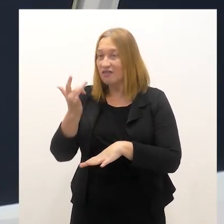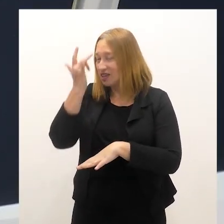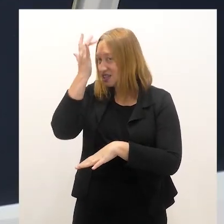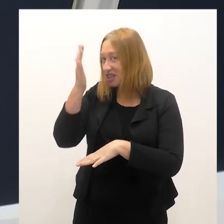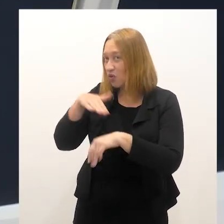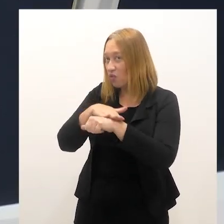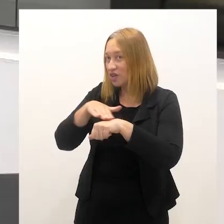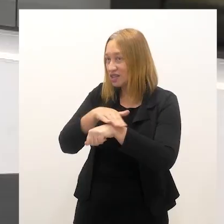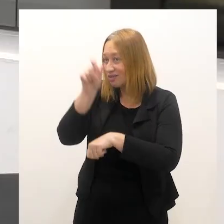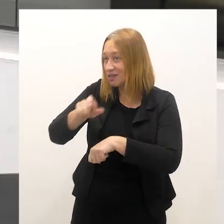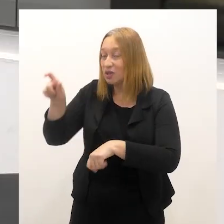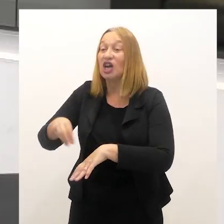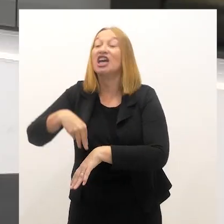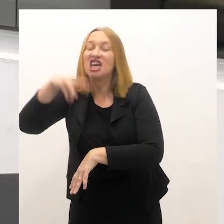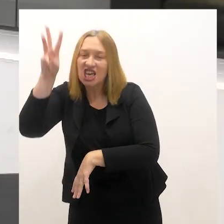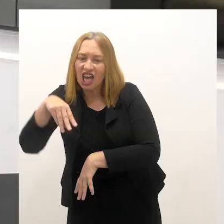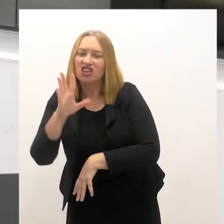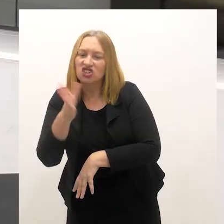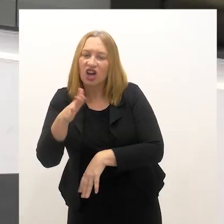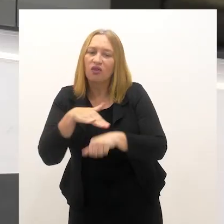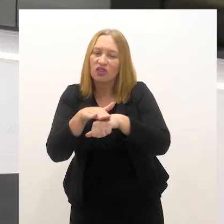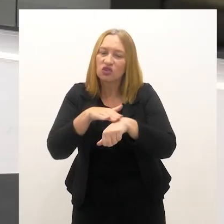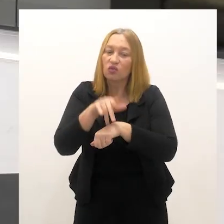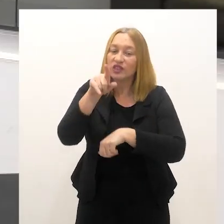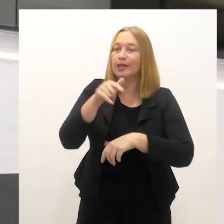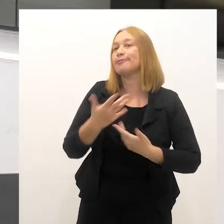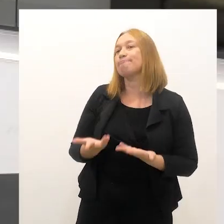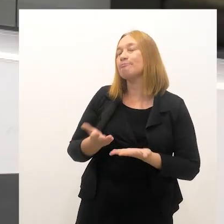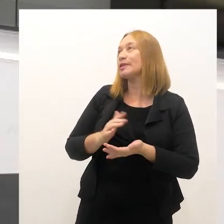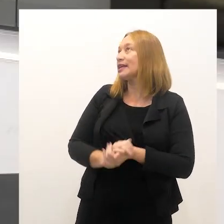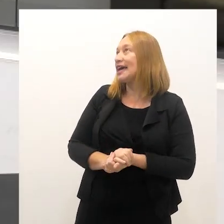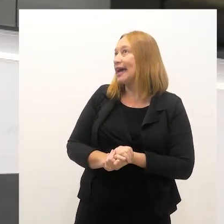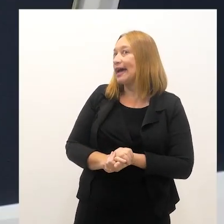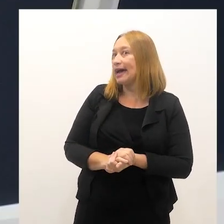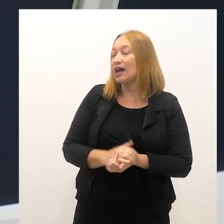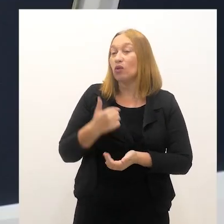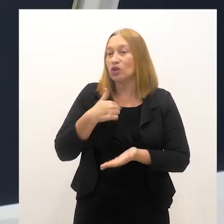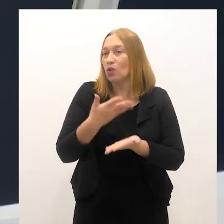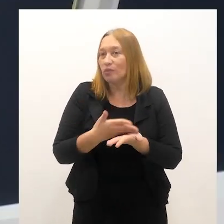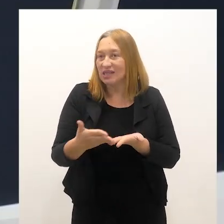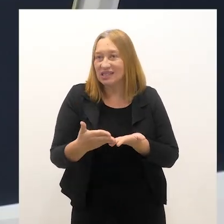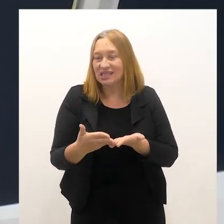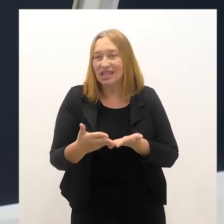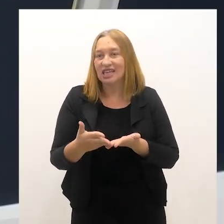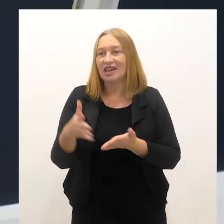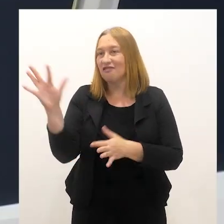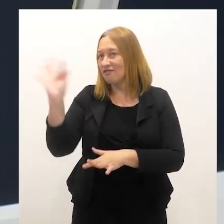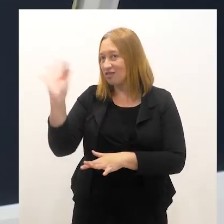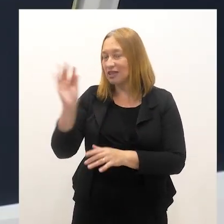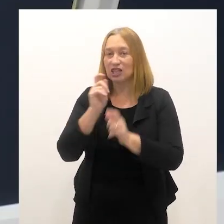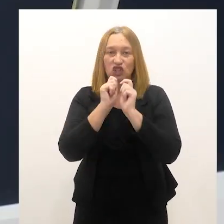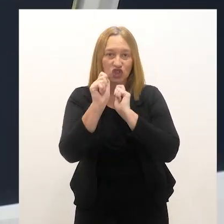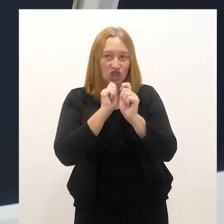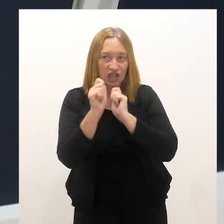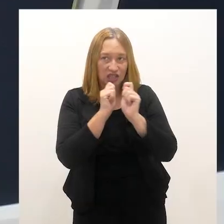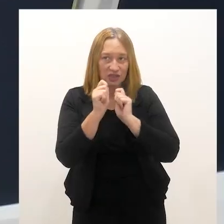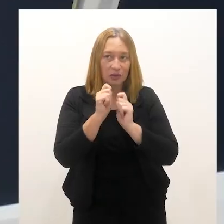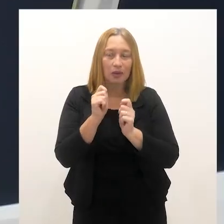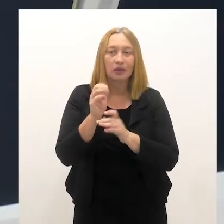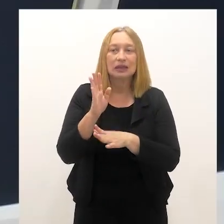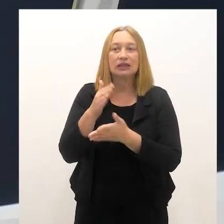Sim. Quem, por exemplo, já passou assim pelas suas mãos, já conversou com você? Olha, quando eu comecei a faculdade de